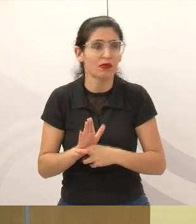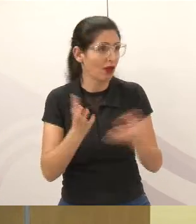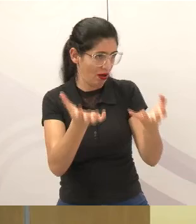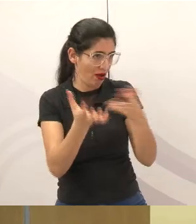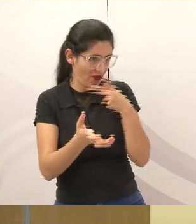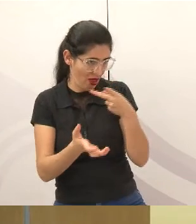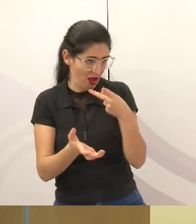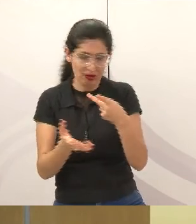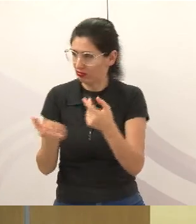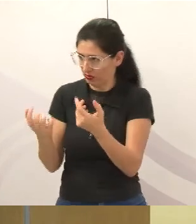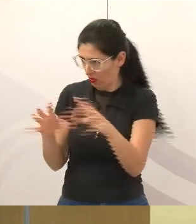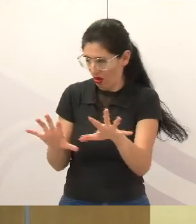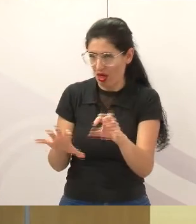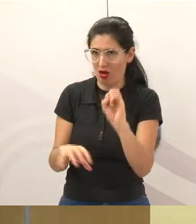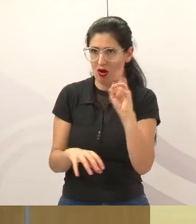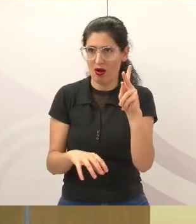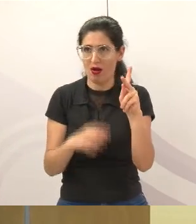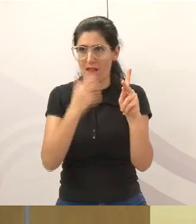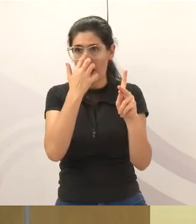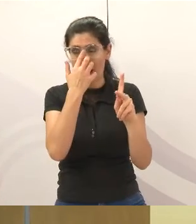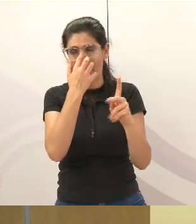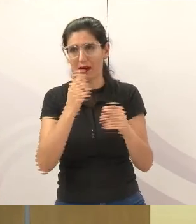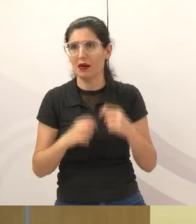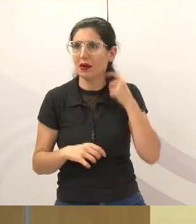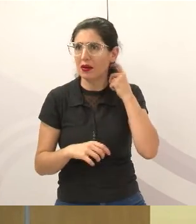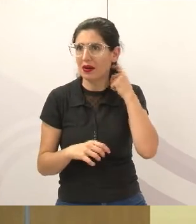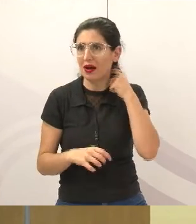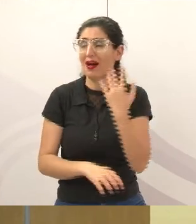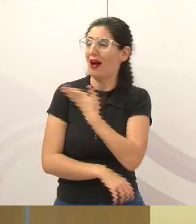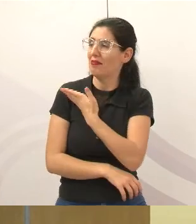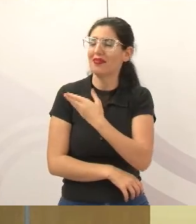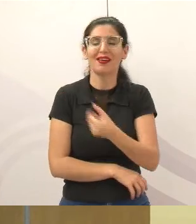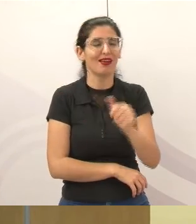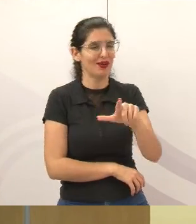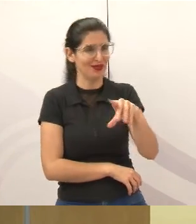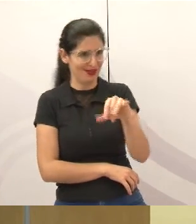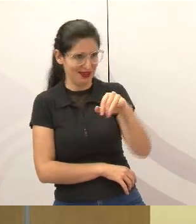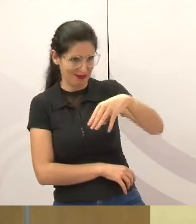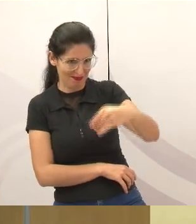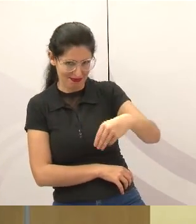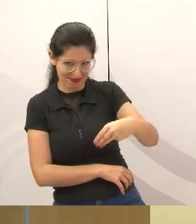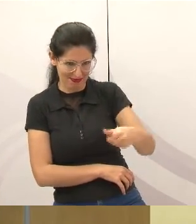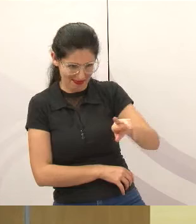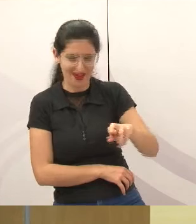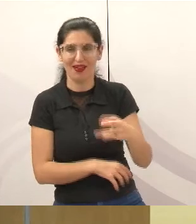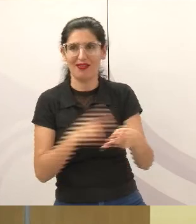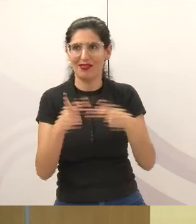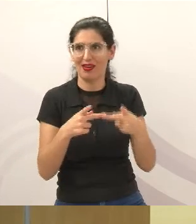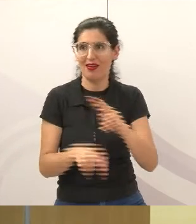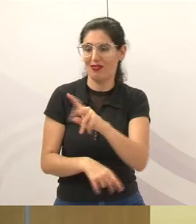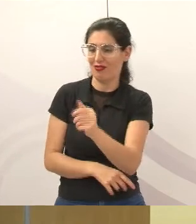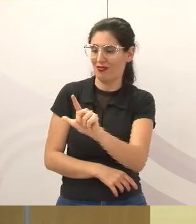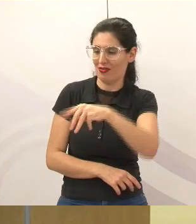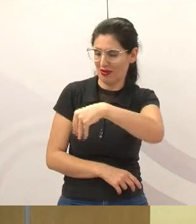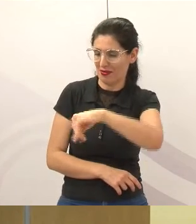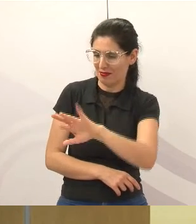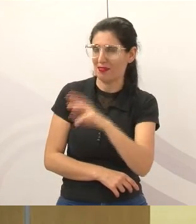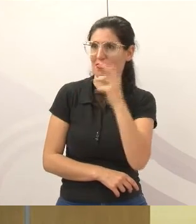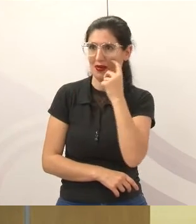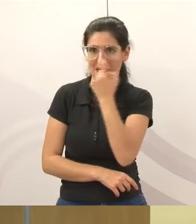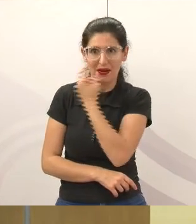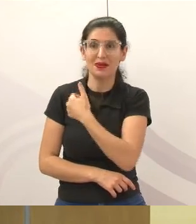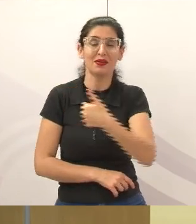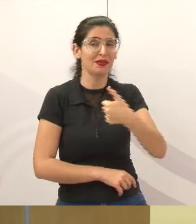Flávio? Não? Antes de fazer o meu encaminhamento, eu vou aqui a pedido da minha amiga Lucimar, ela pediu que Valmir, você deve estar assistindo a sessão, os